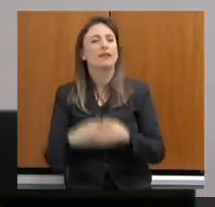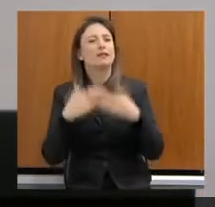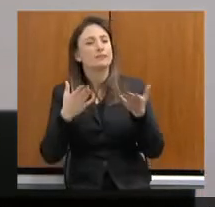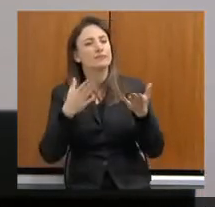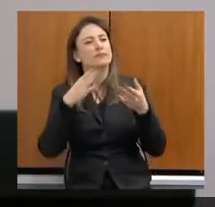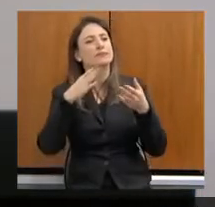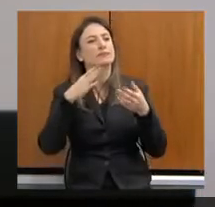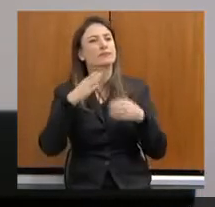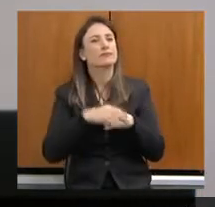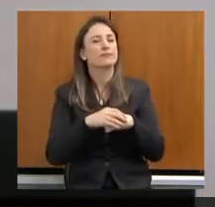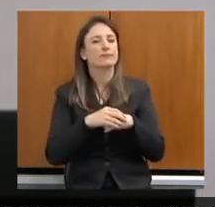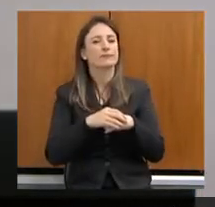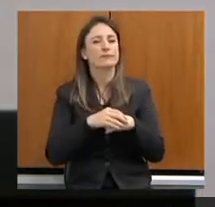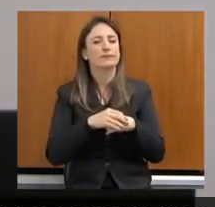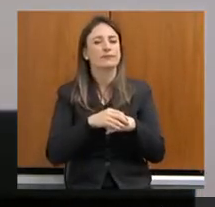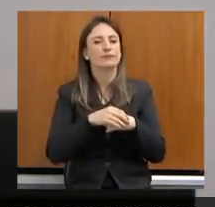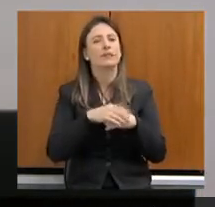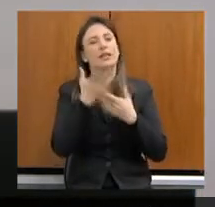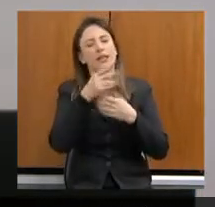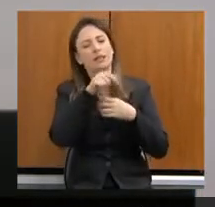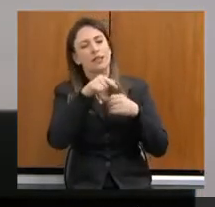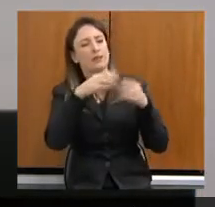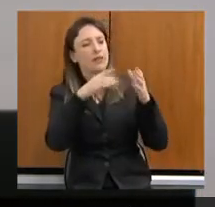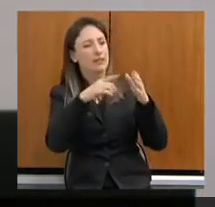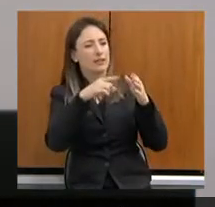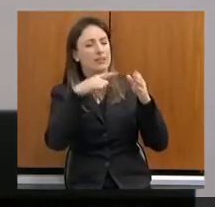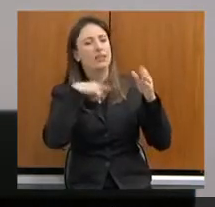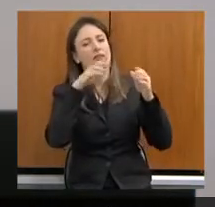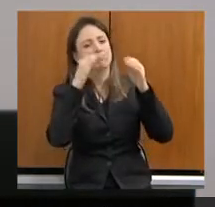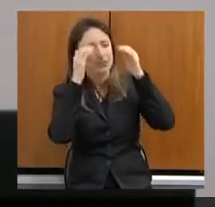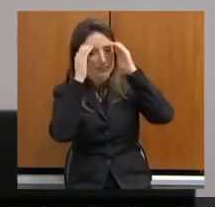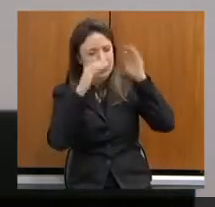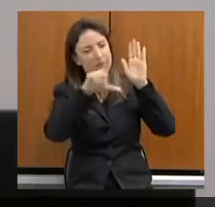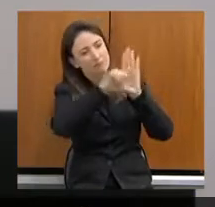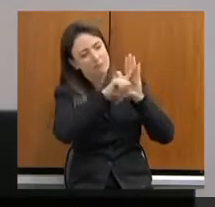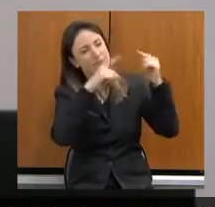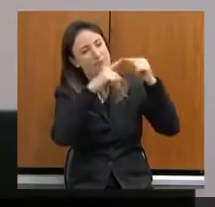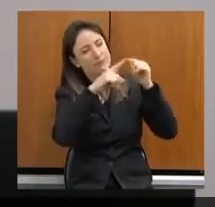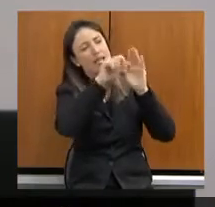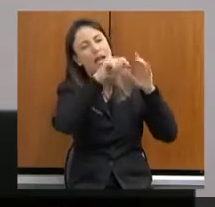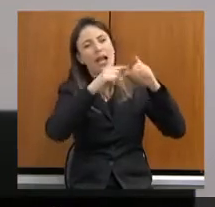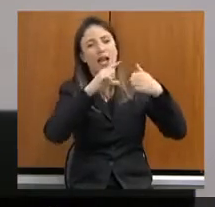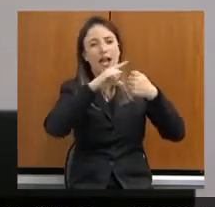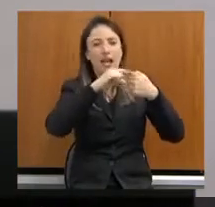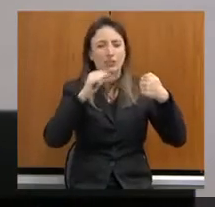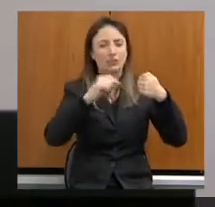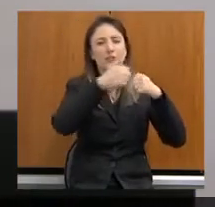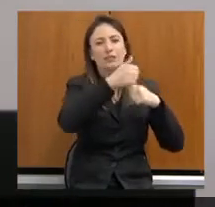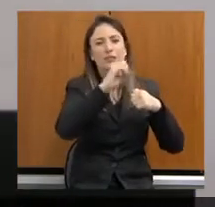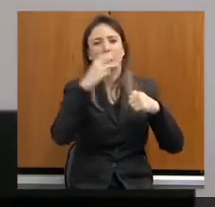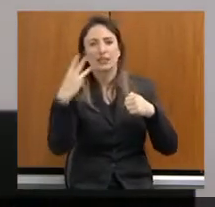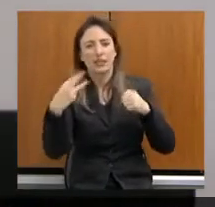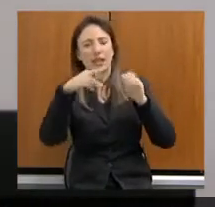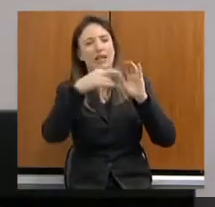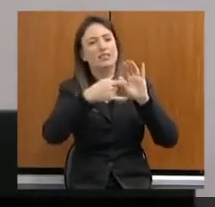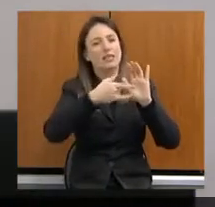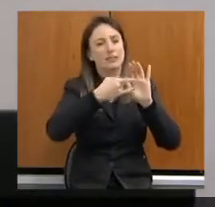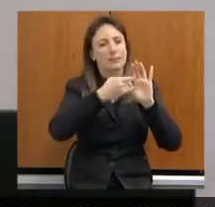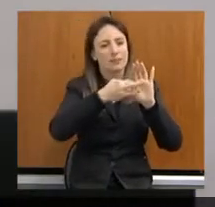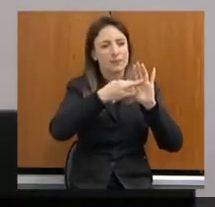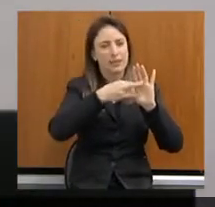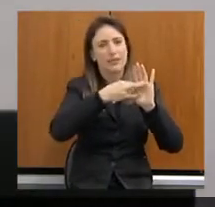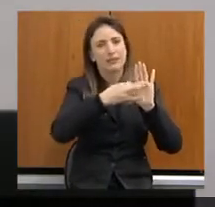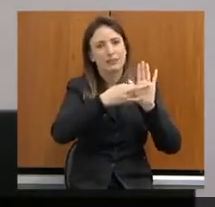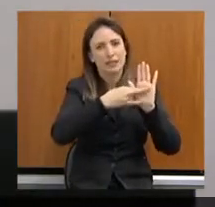da o deputado que esta subscreve nos termos do artigo 103 do Regimento Interno inciso 3